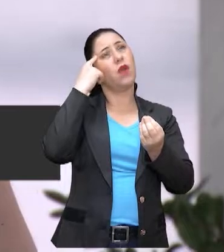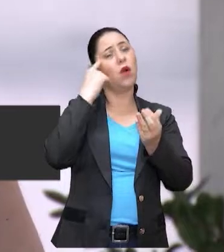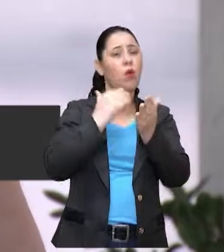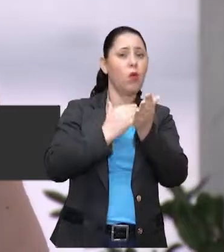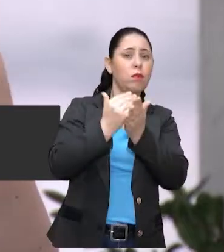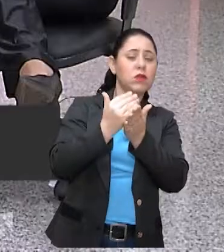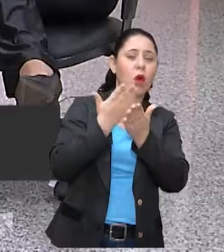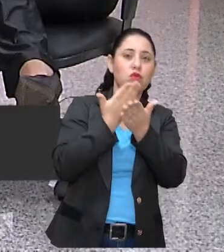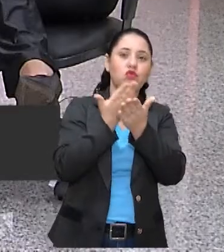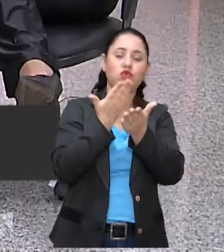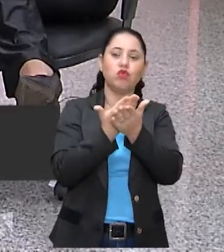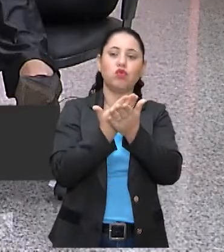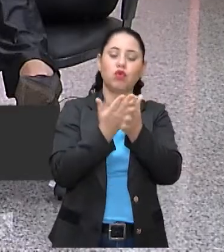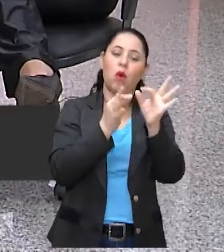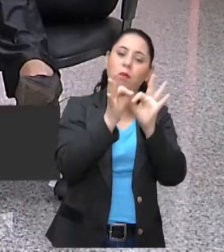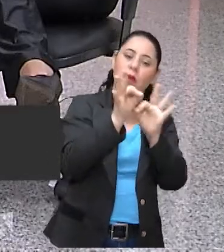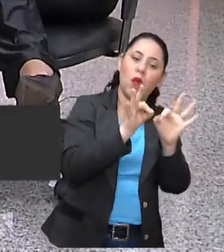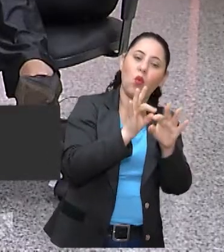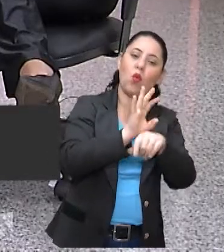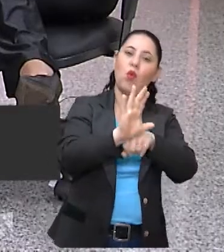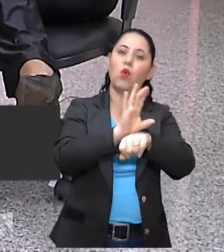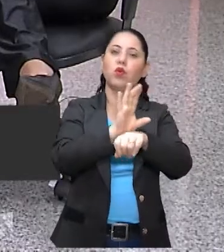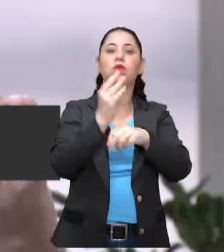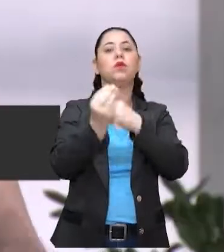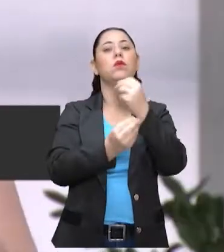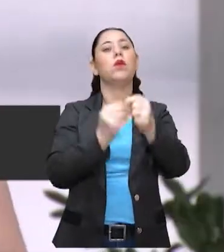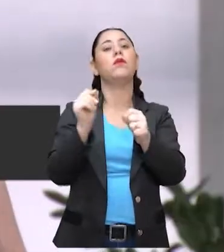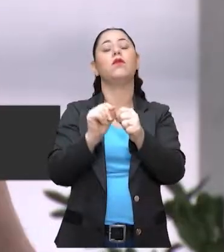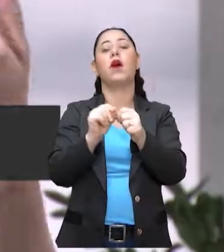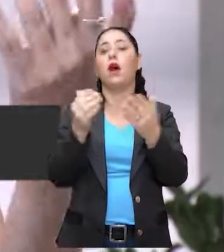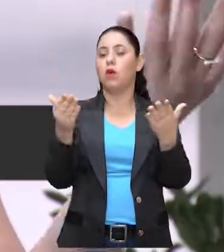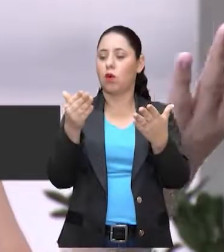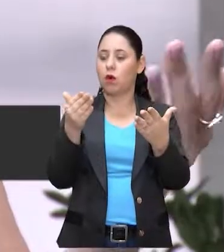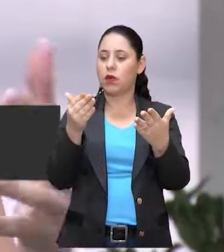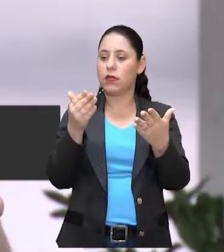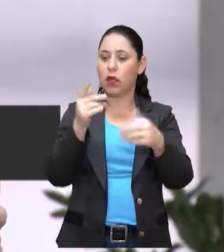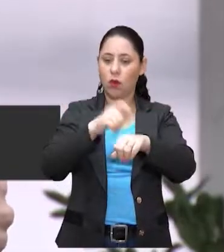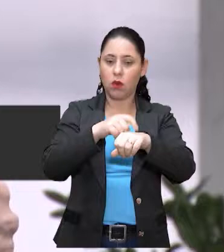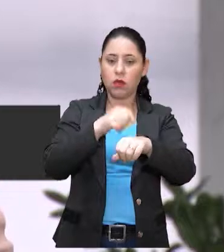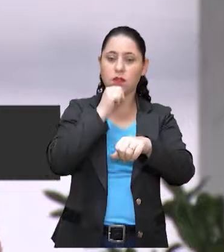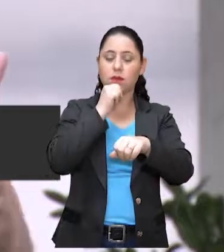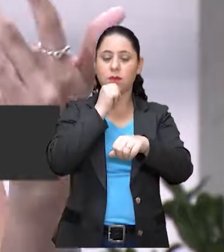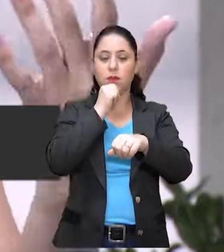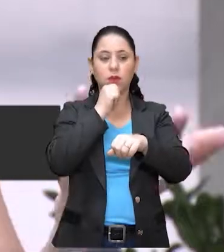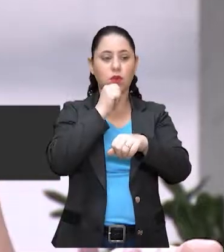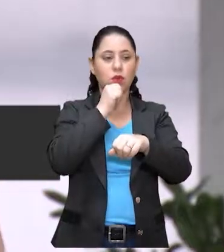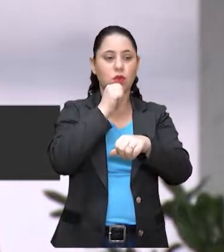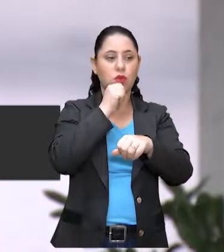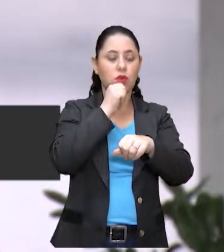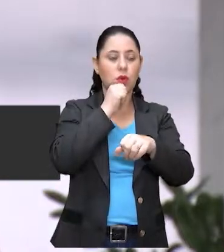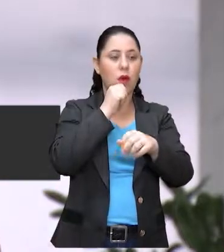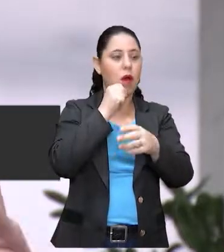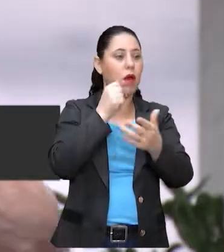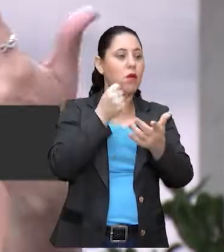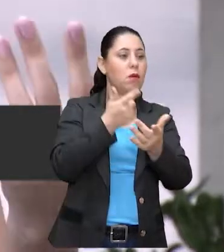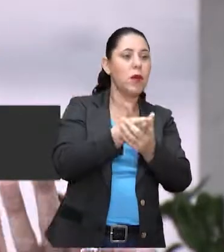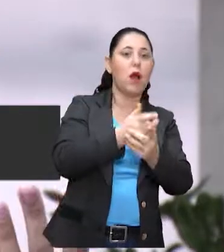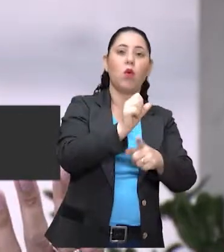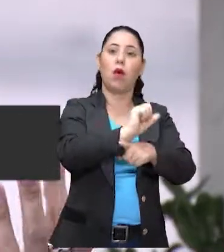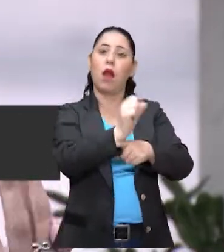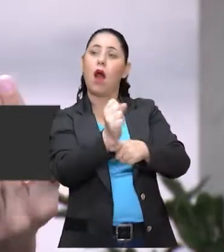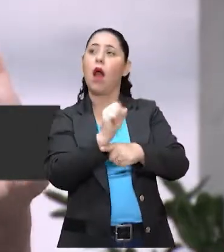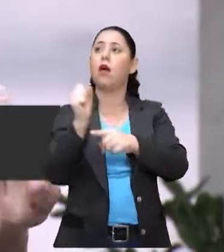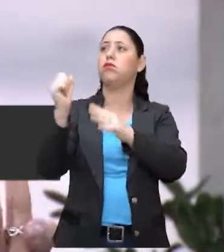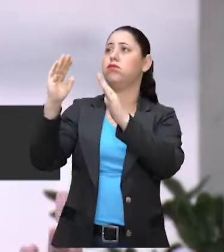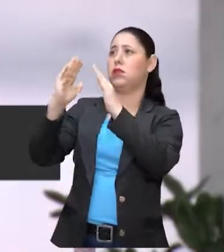começar um estudo, um curso? Agora é a hora de, por exemplo, fazer um financiamento de um carro, de uma